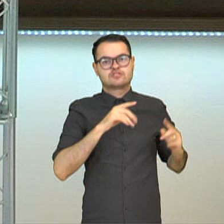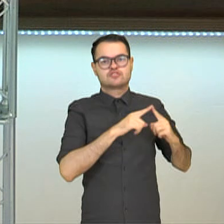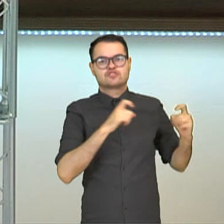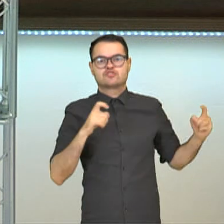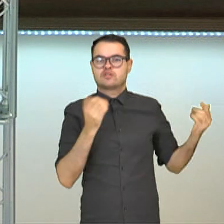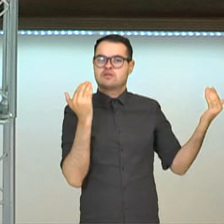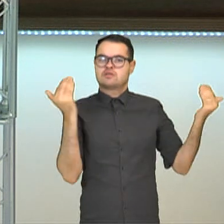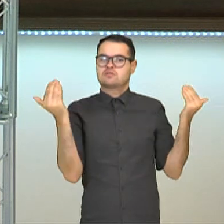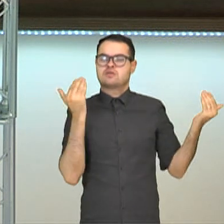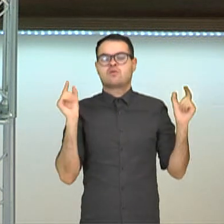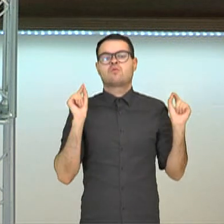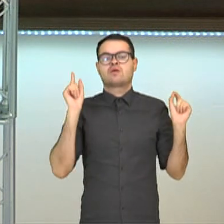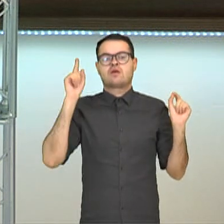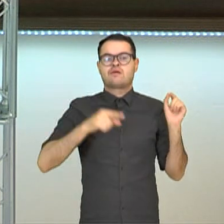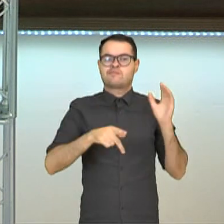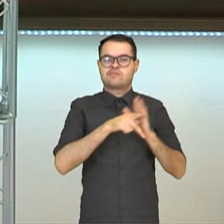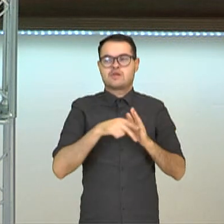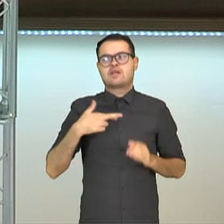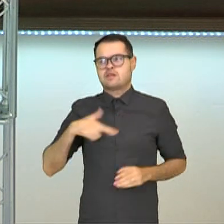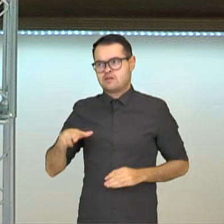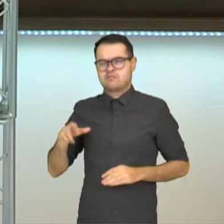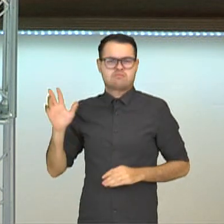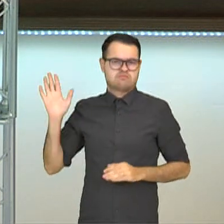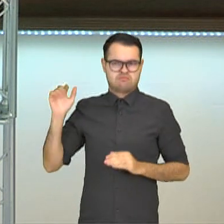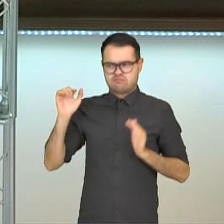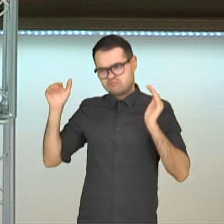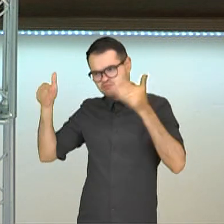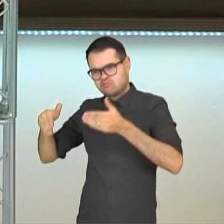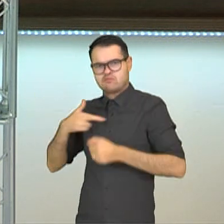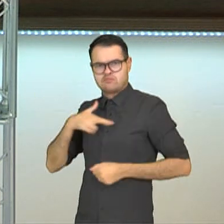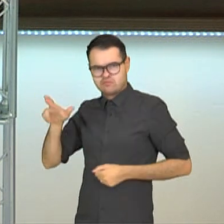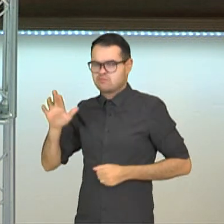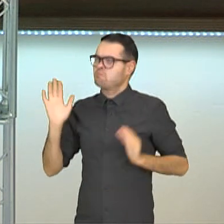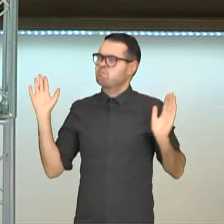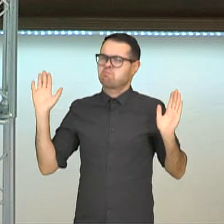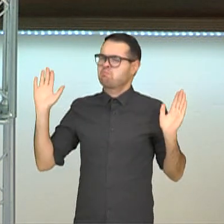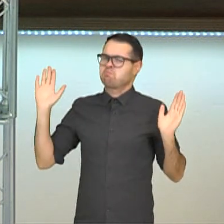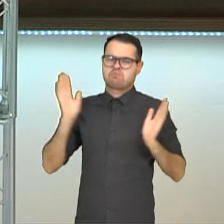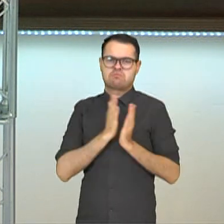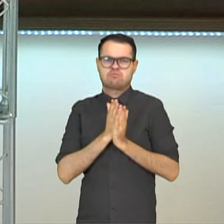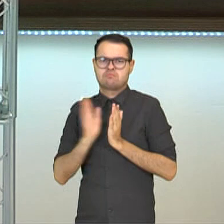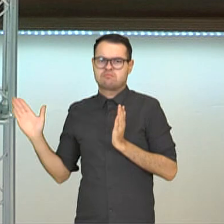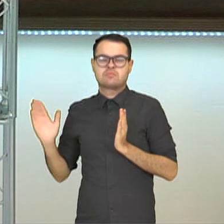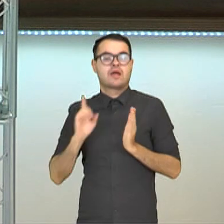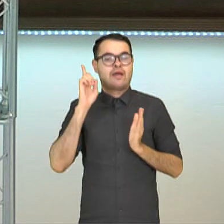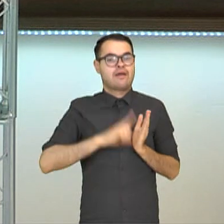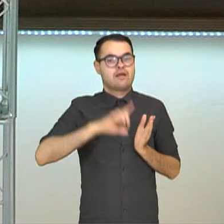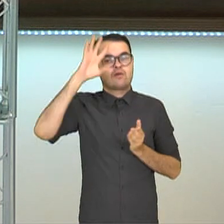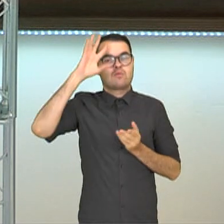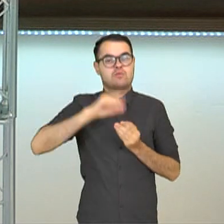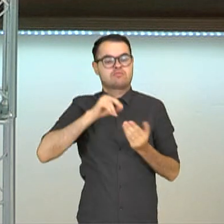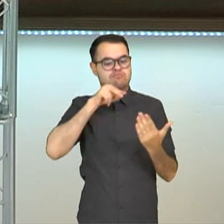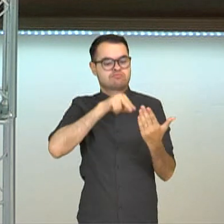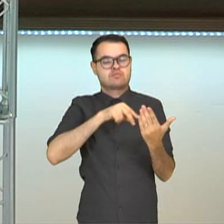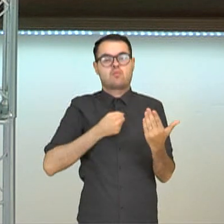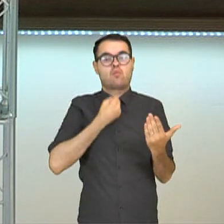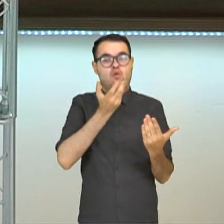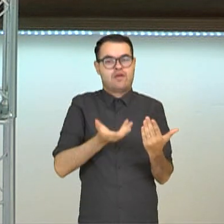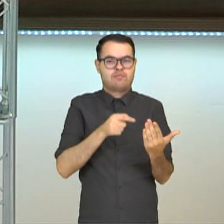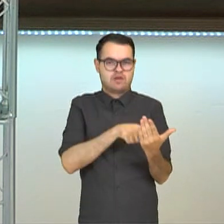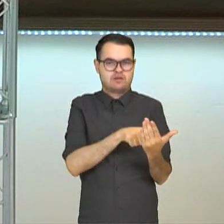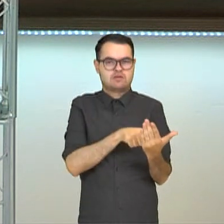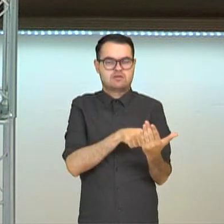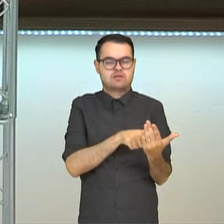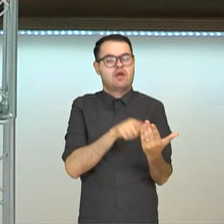estamos analisando? São questões religiosas? Não. Nós estamos analisando a interpretação do poema. É isso que